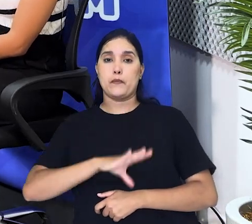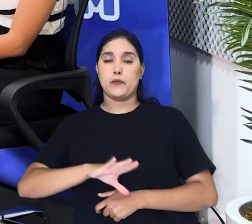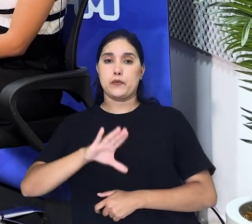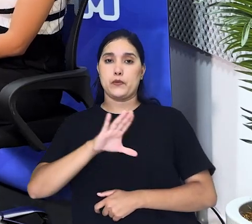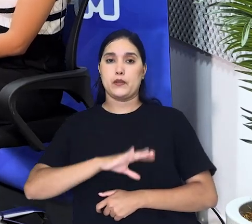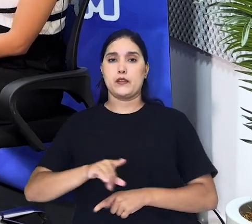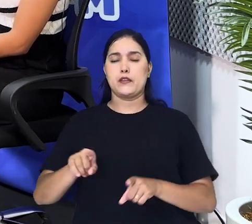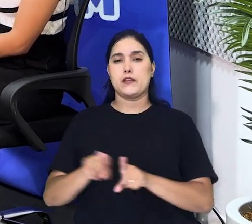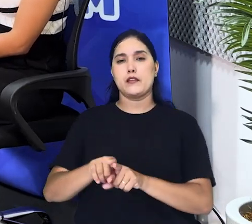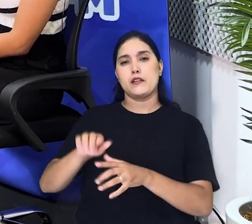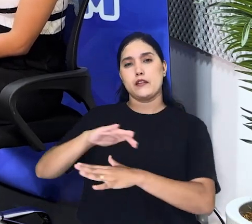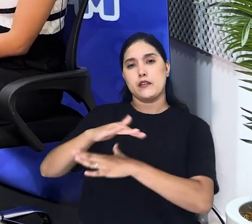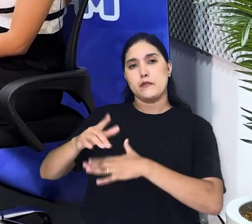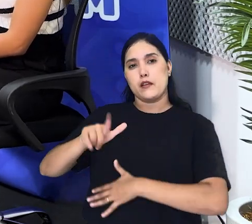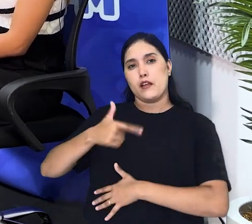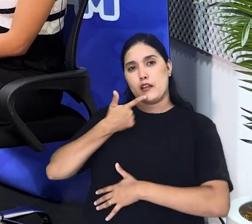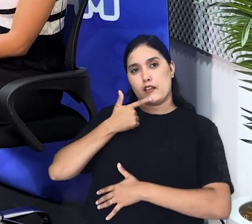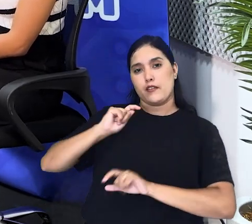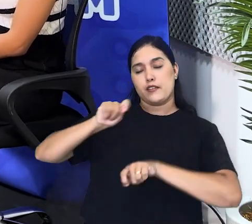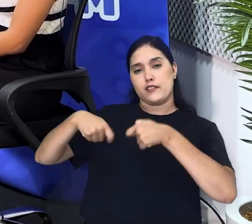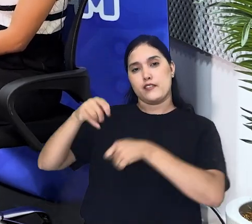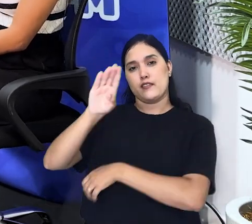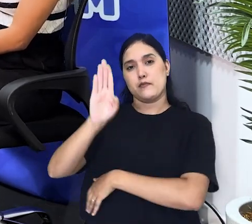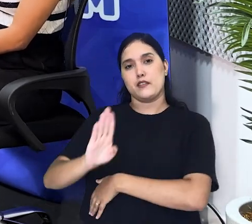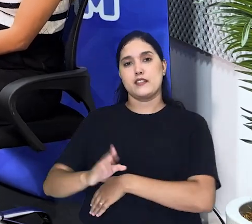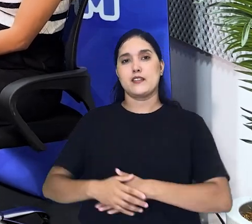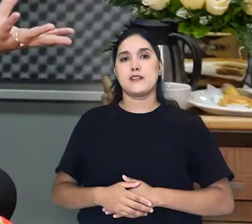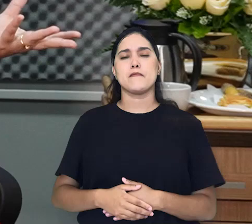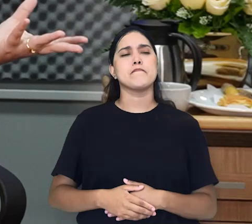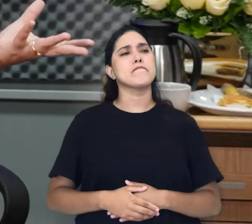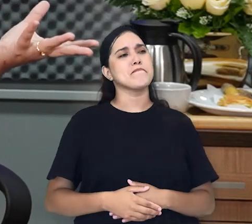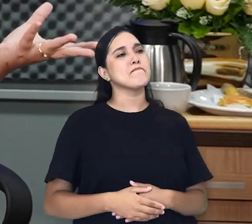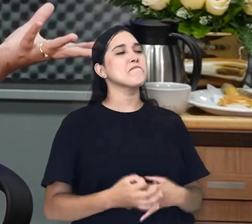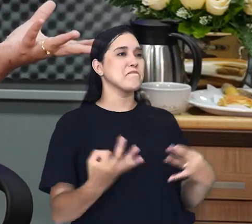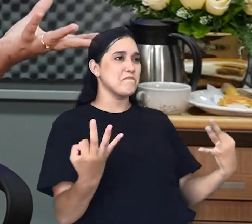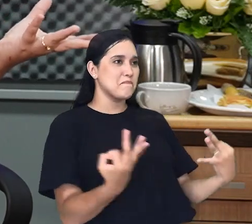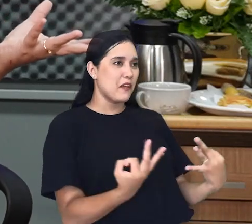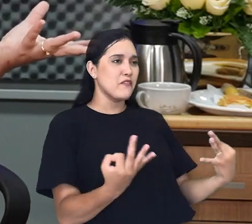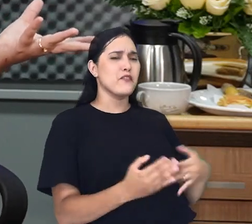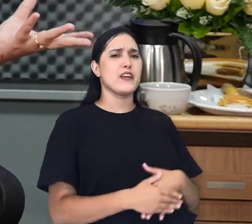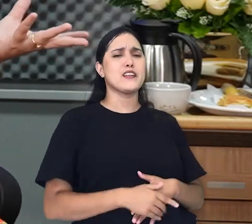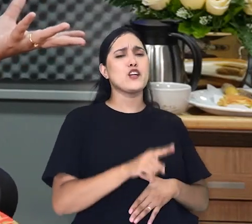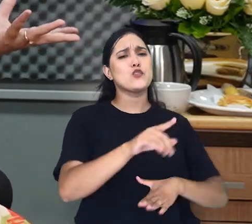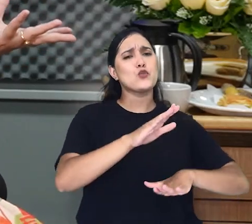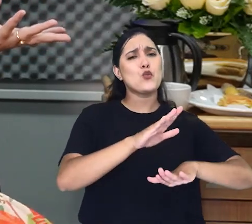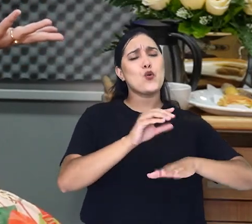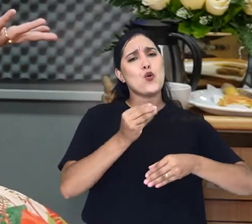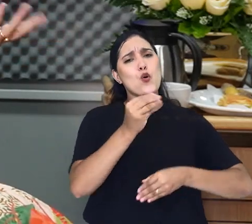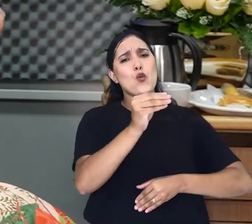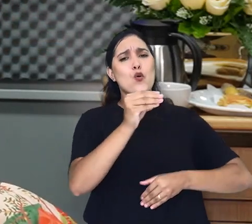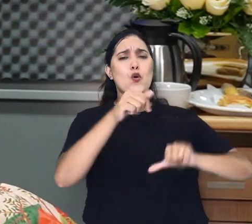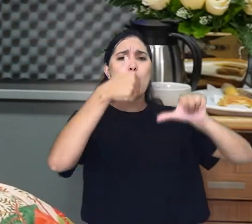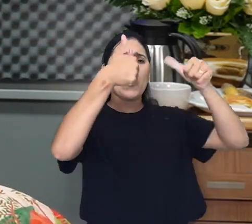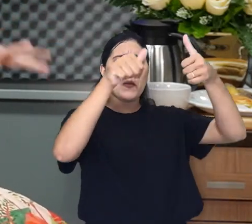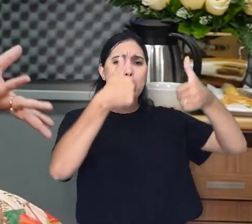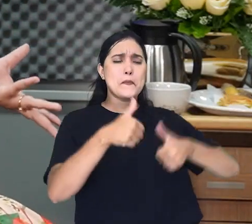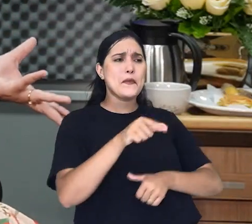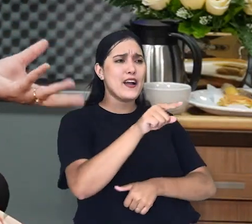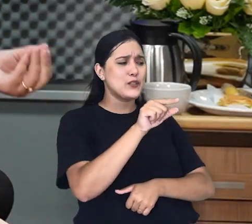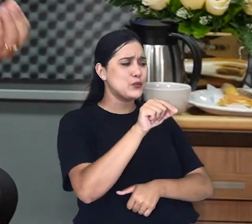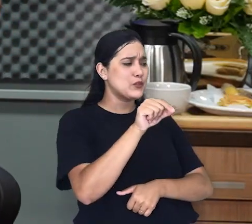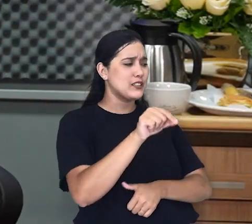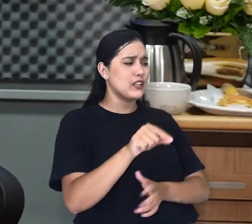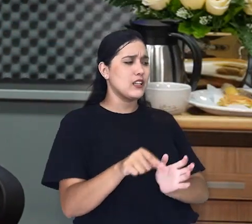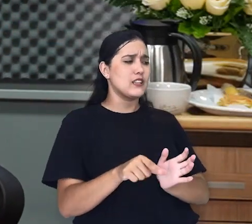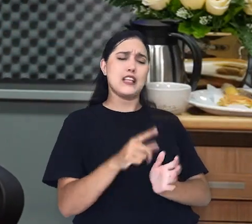linguagem corporal e tudo, e na Libras não. A Libras tem todo um contexto que precisa ser seguido, cada sinal vai corresponder a algo, né, a uma